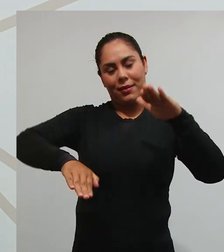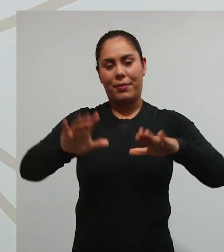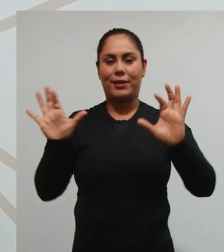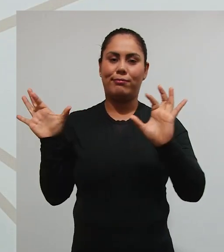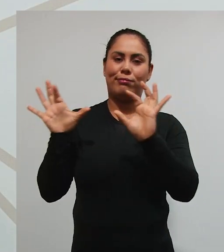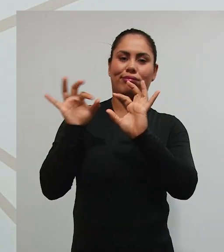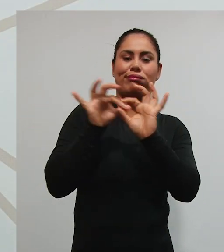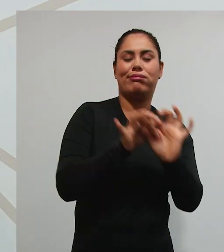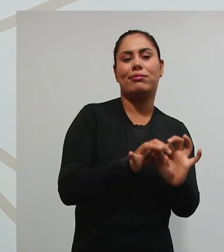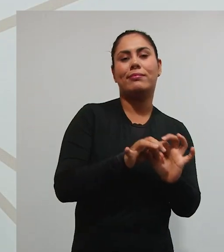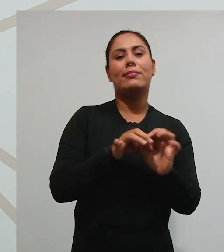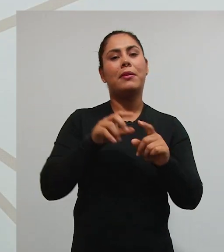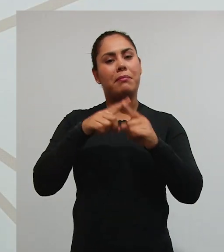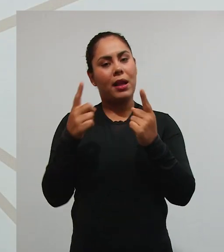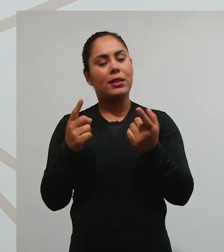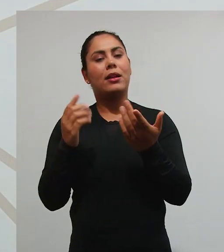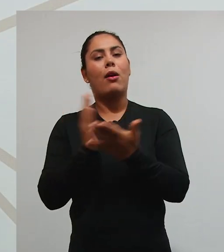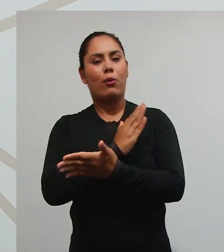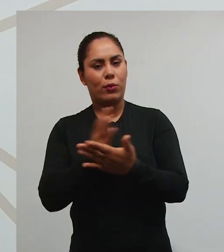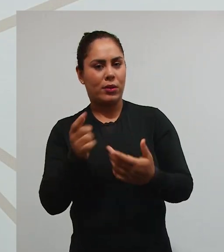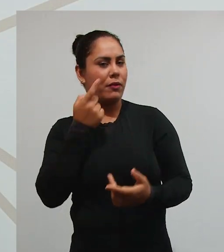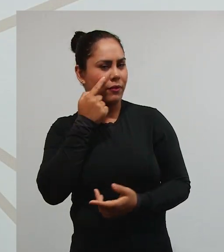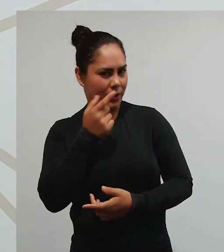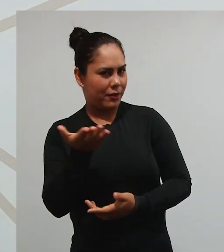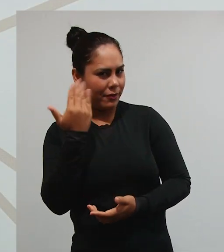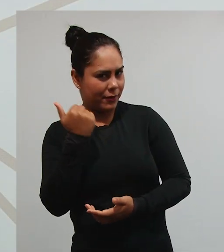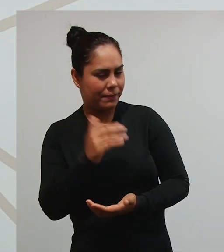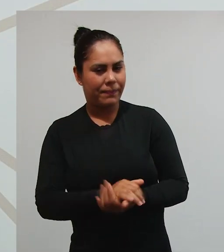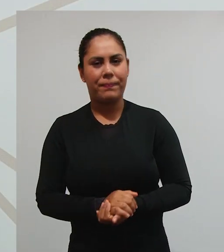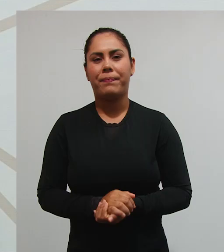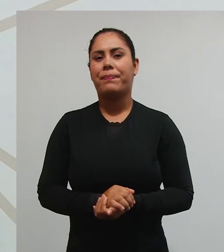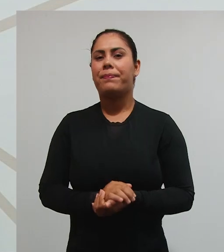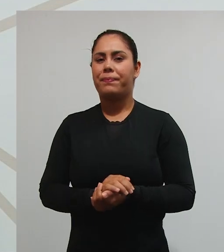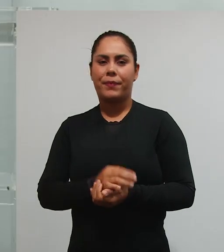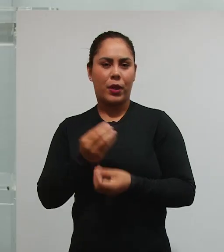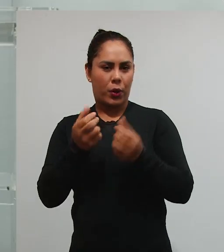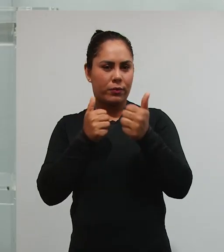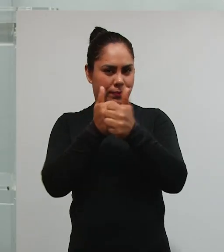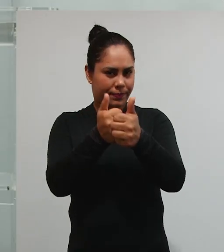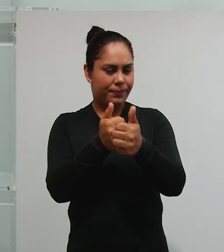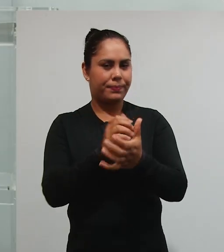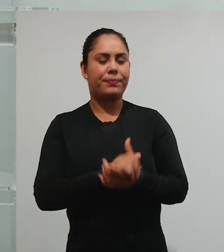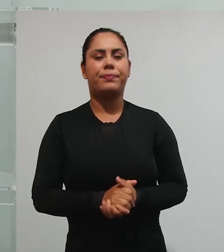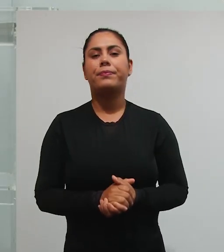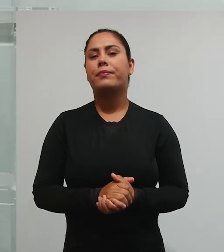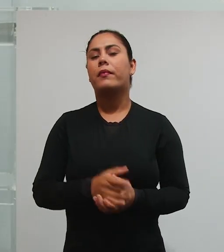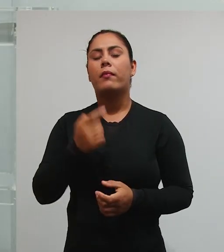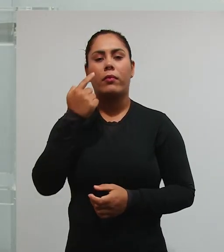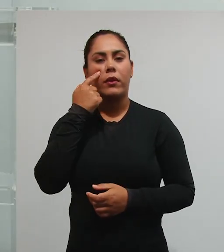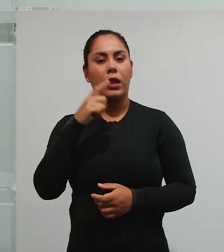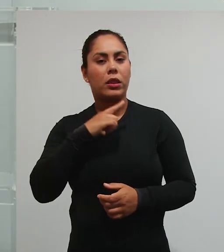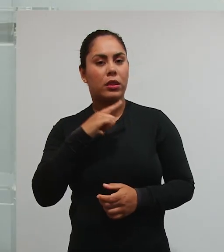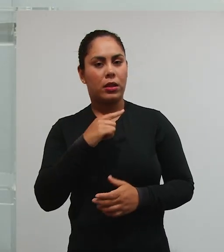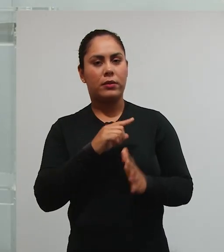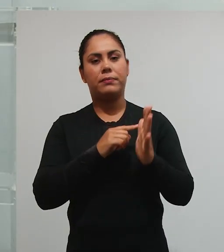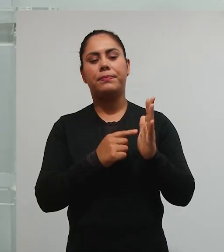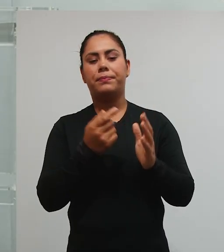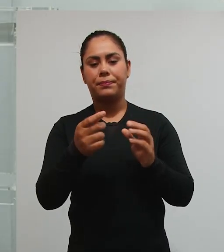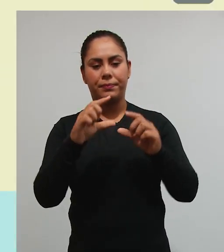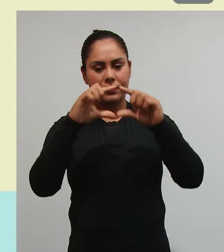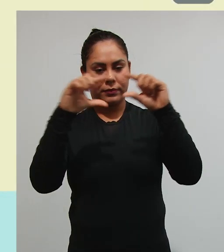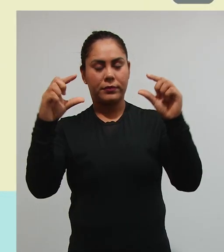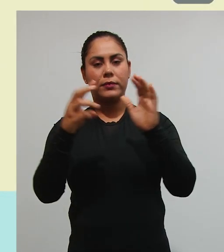depende do contexto. Mas são alguns parâmetros. Vamos ver quais são esses parâmetros? Acompanha aqui comigo. Bom, então a gente tem aqui